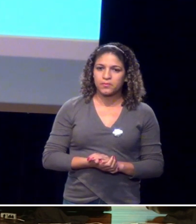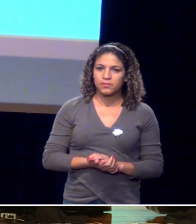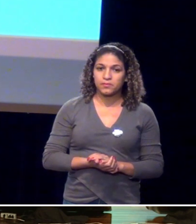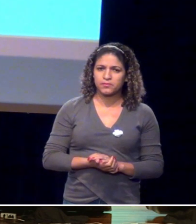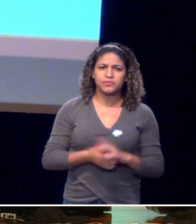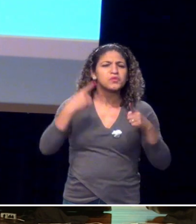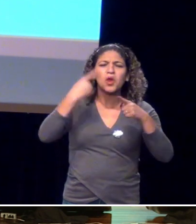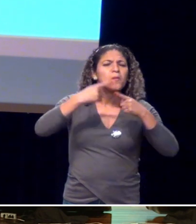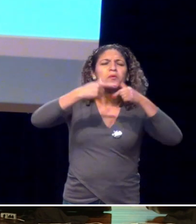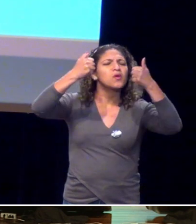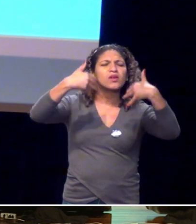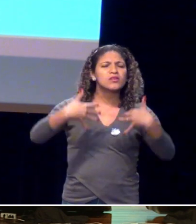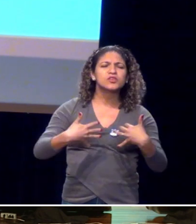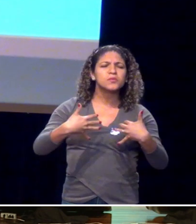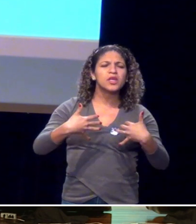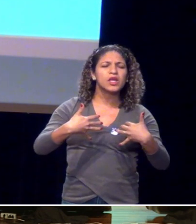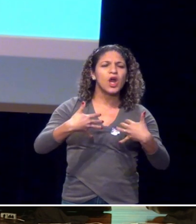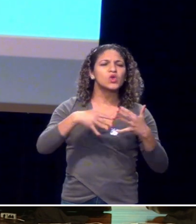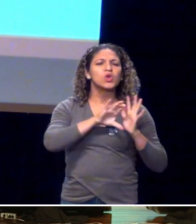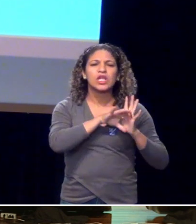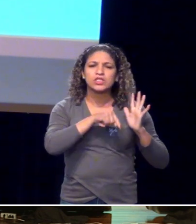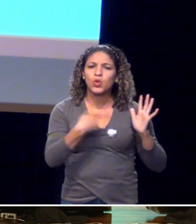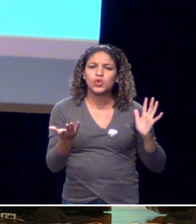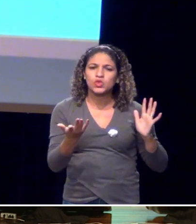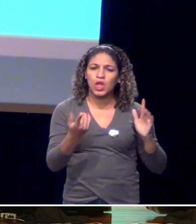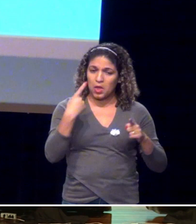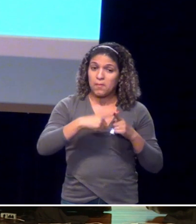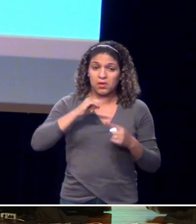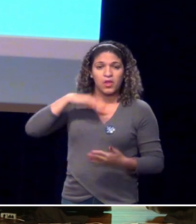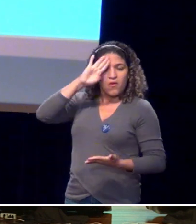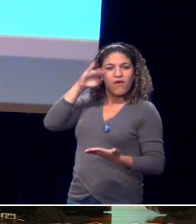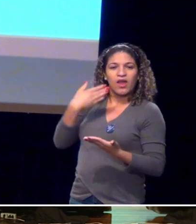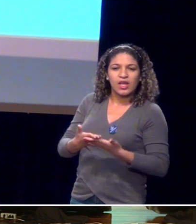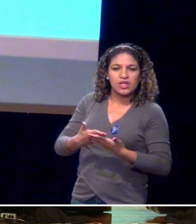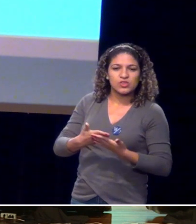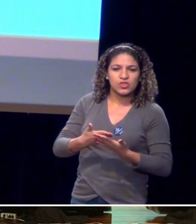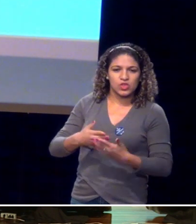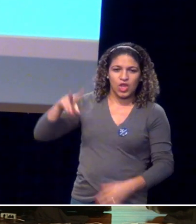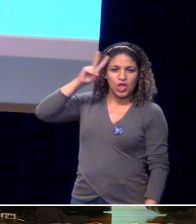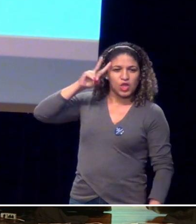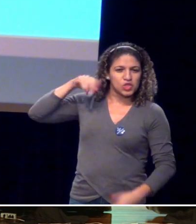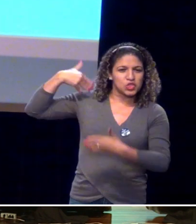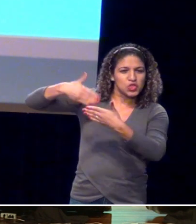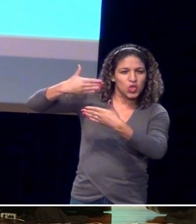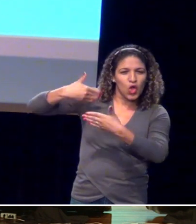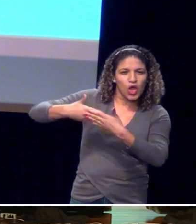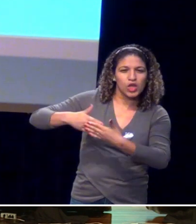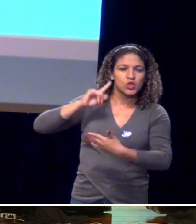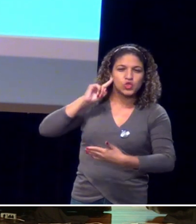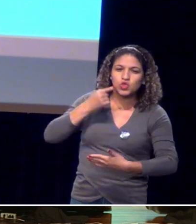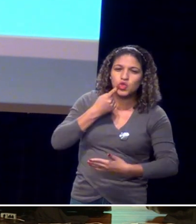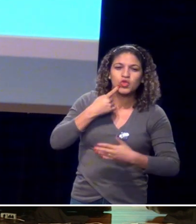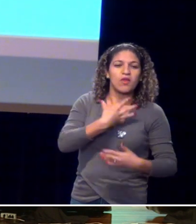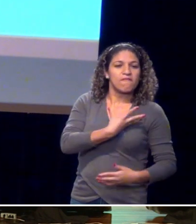Bom, por que eu estou falando desta constituição? Porque eu acredito que essa história dos surdos, filhos de ouvintes,